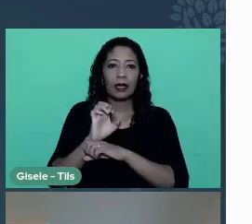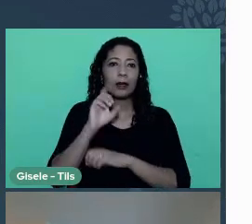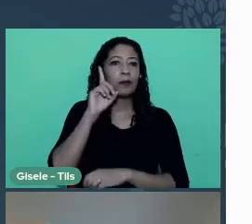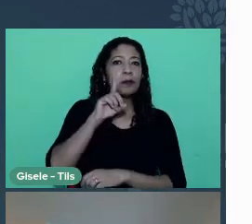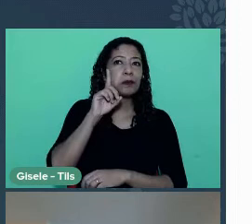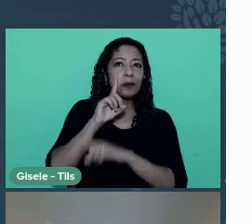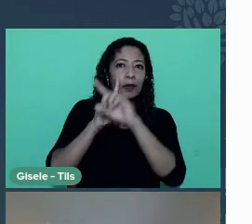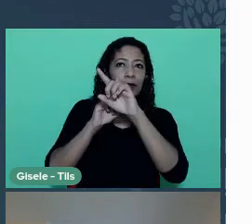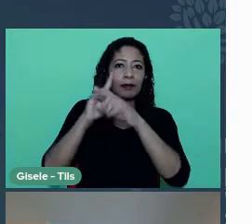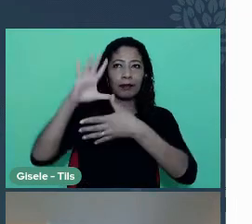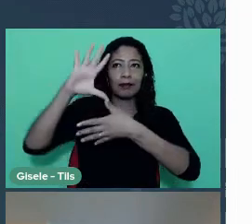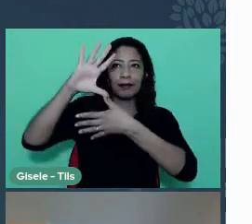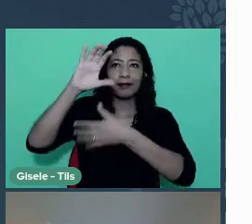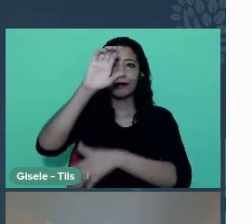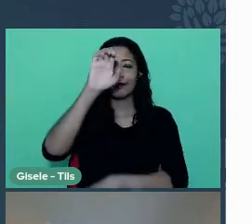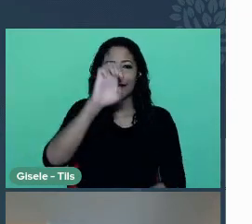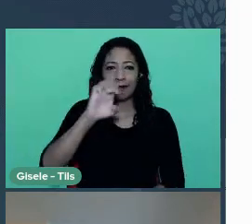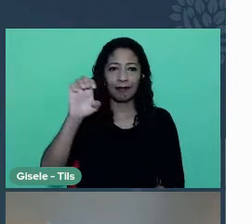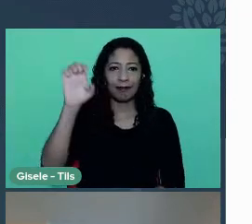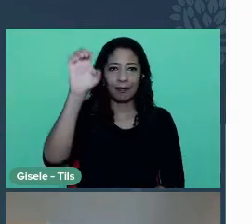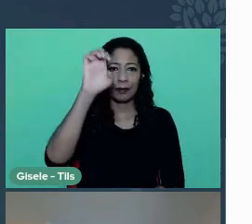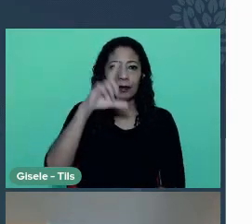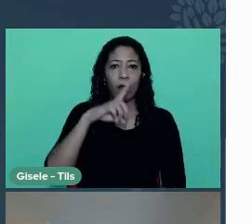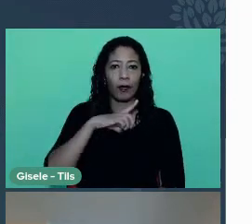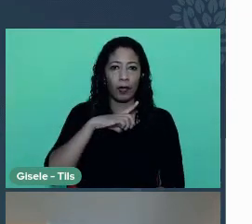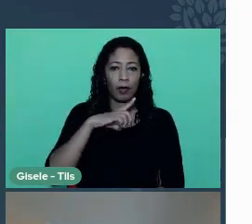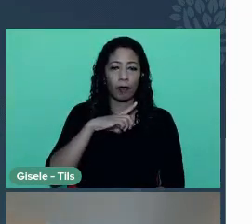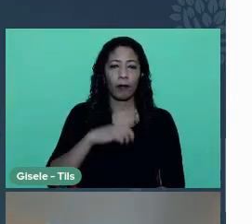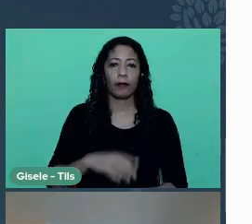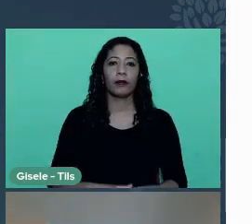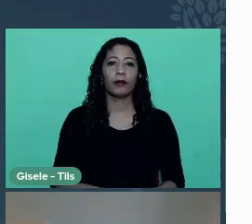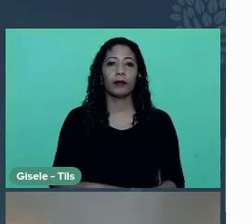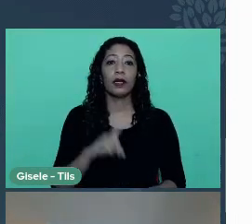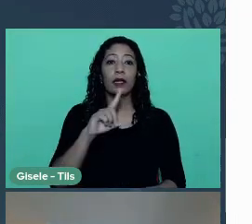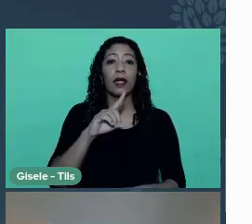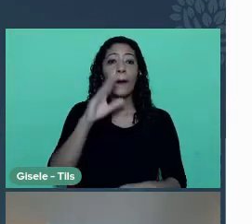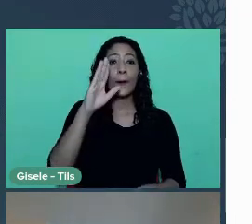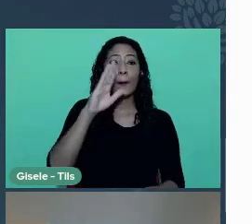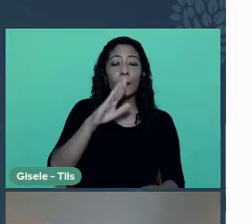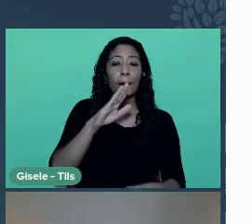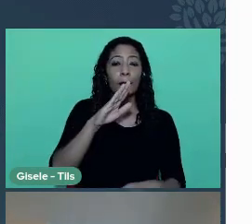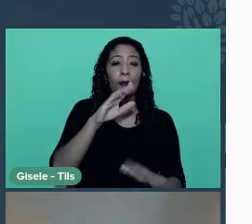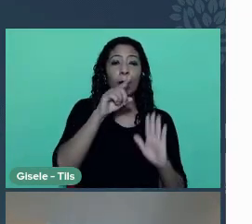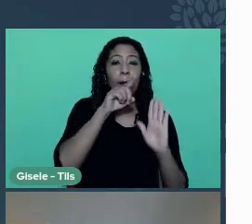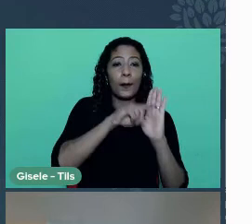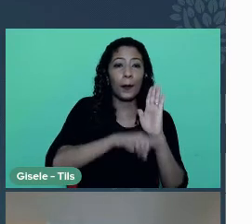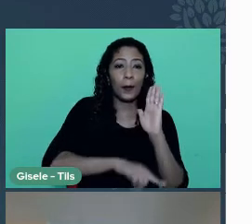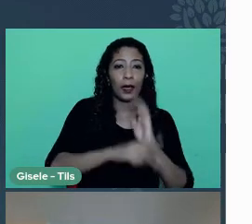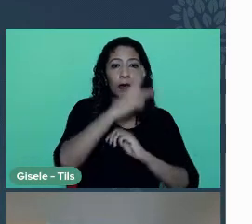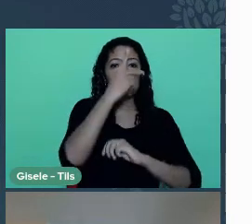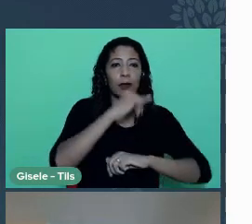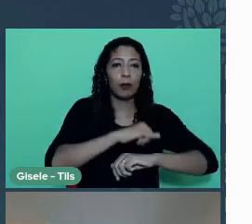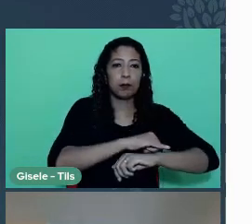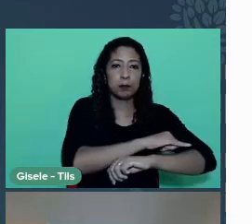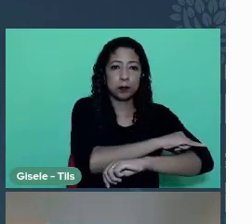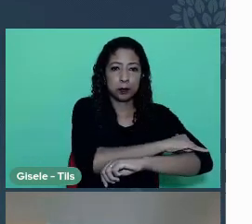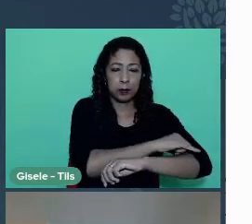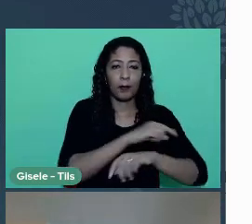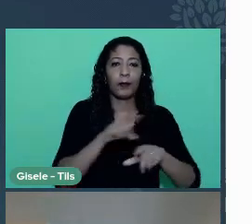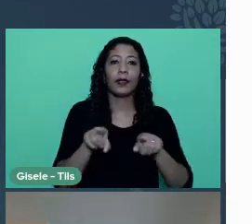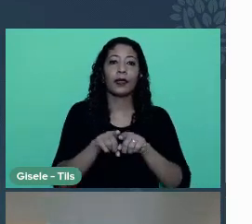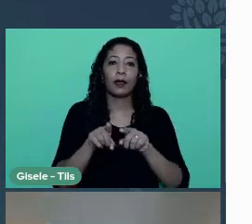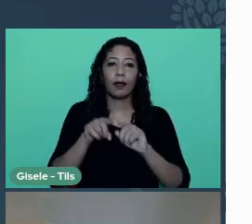vê claramente que estados que têm menor pessoas obesas têm menor pessoas